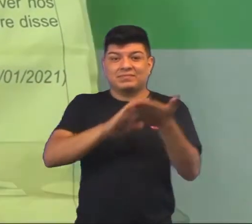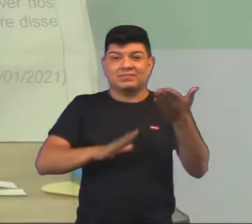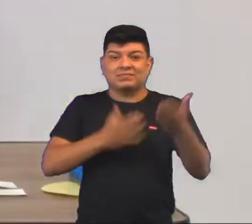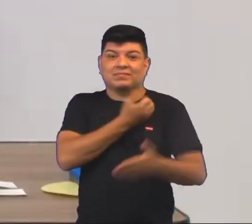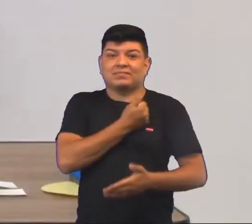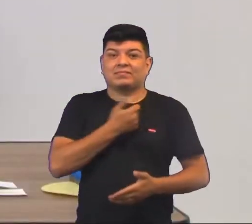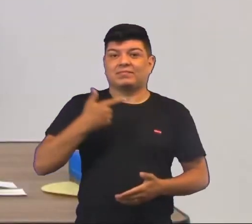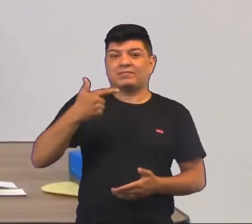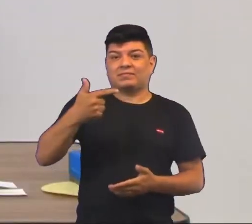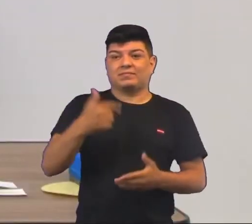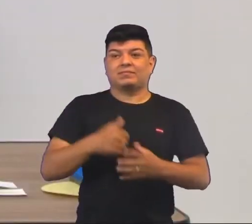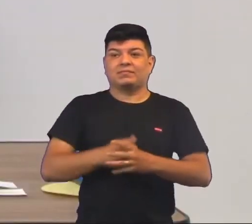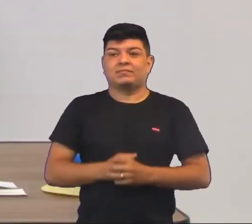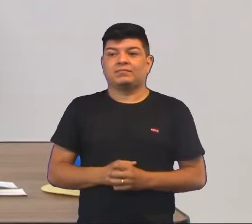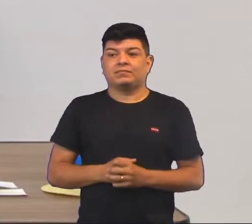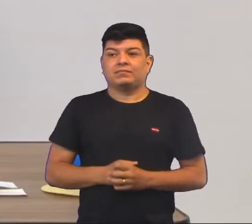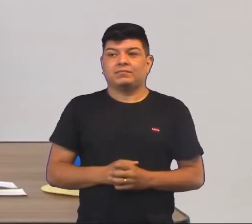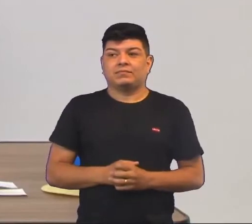2.